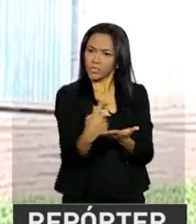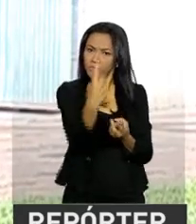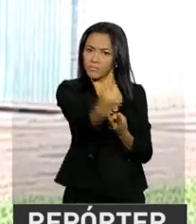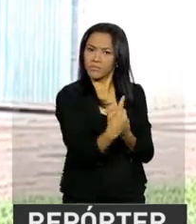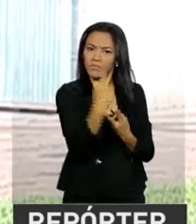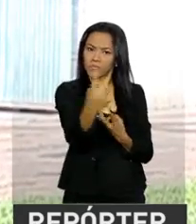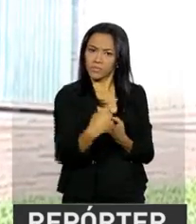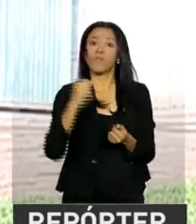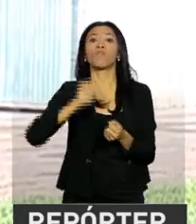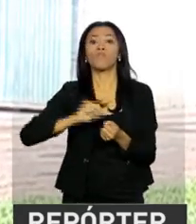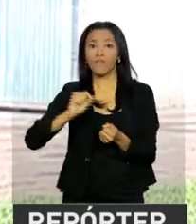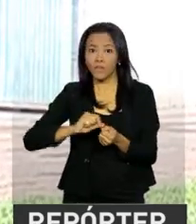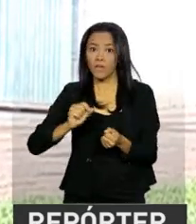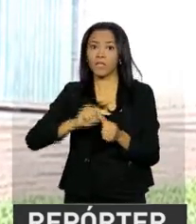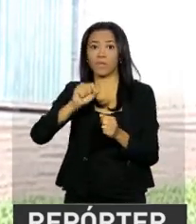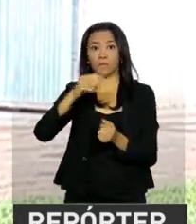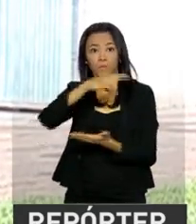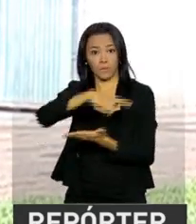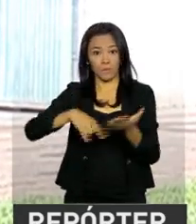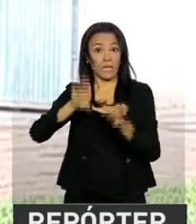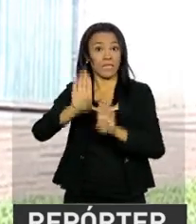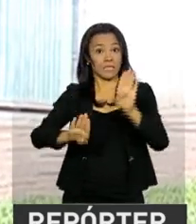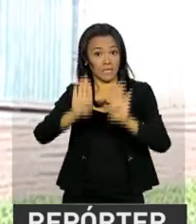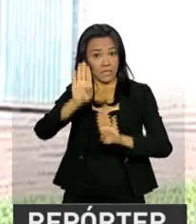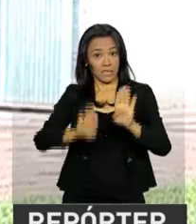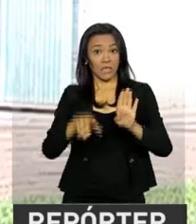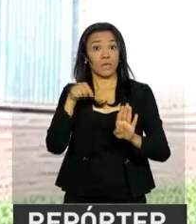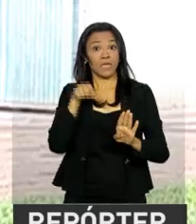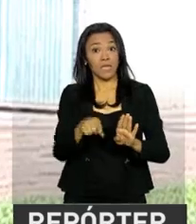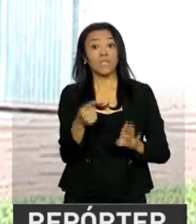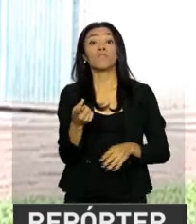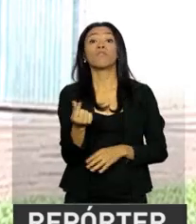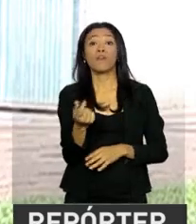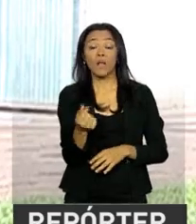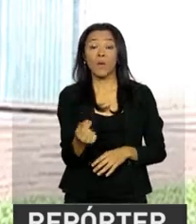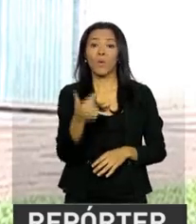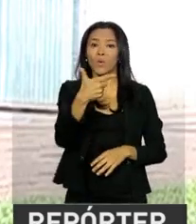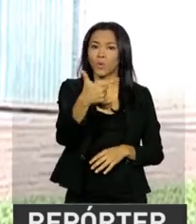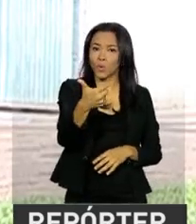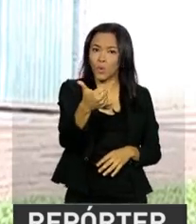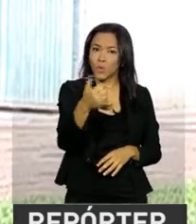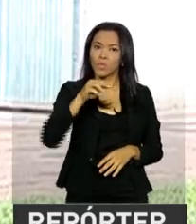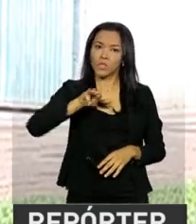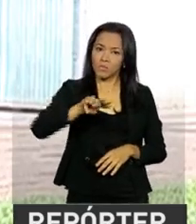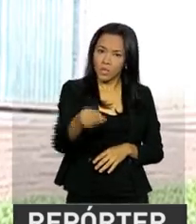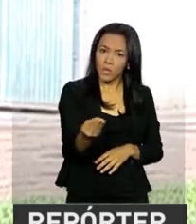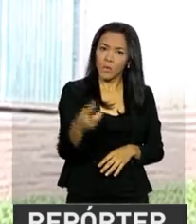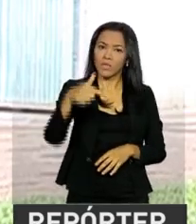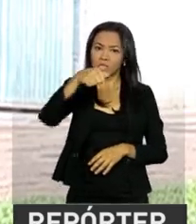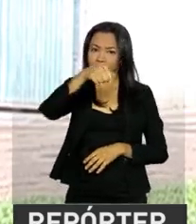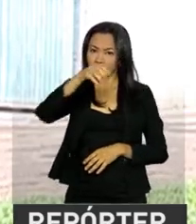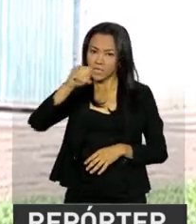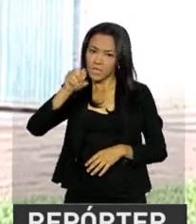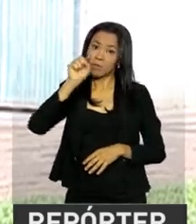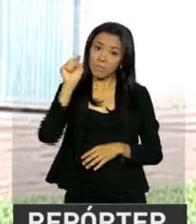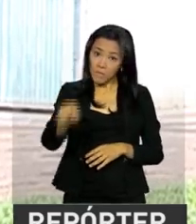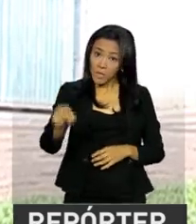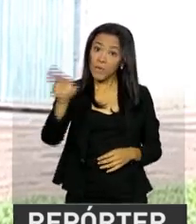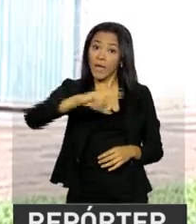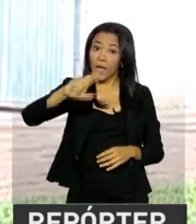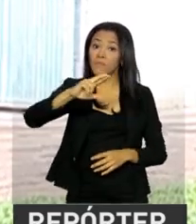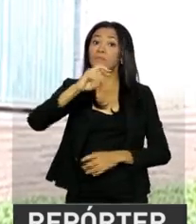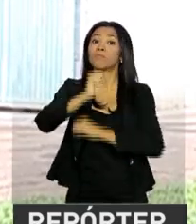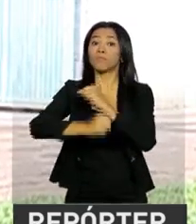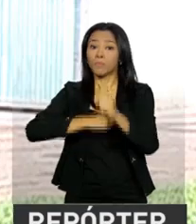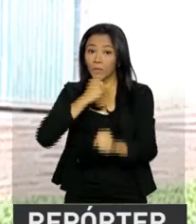uma licitação e o custo desse serviço vai ser de 12 milhões e 700 mil reais por